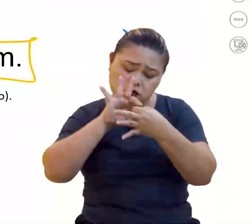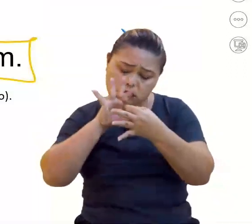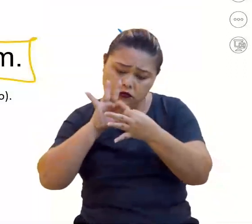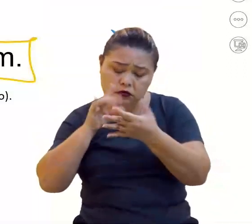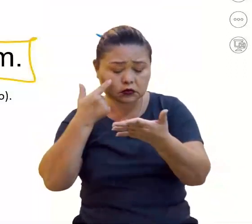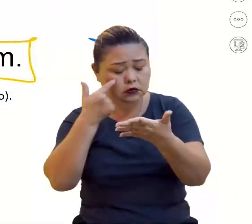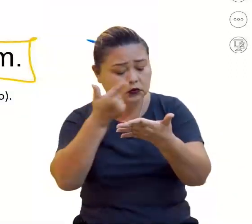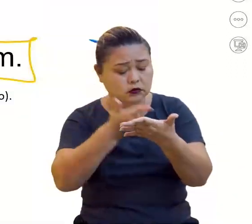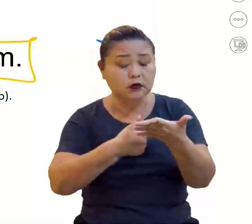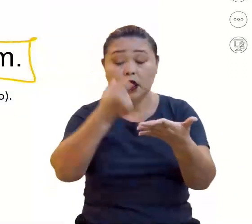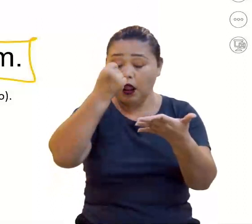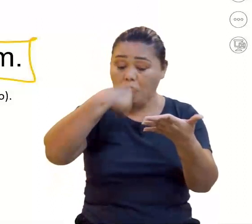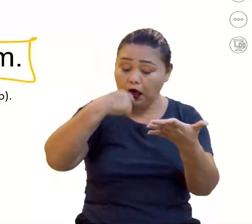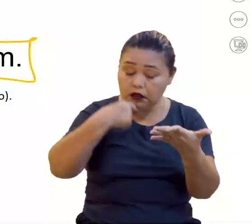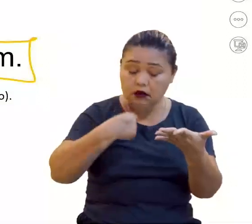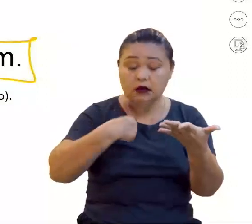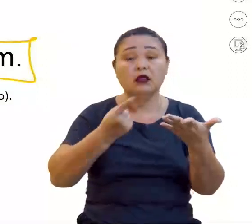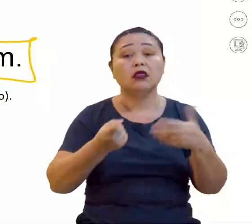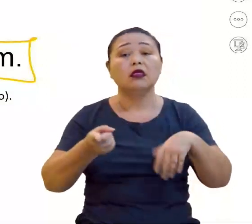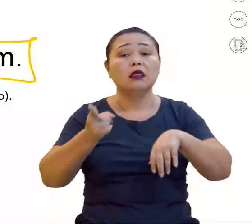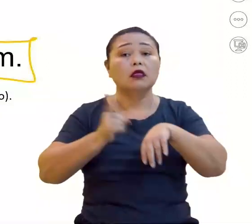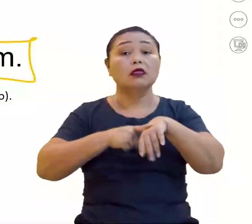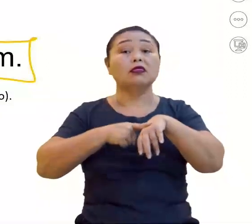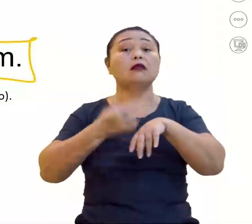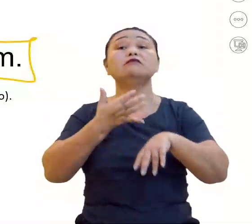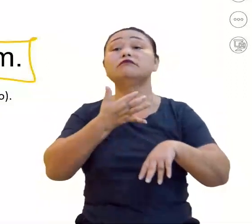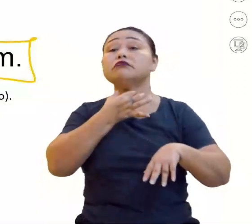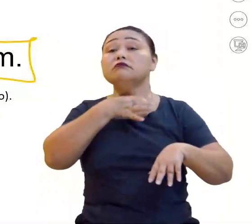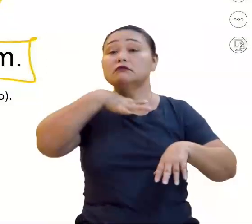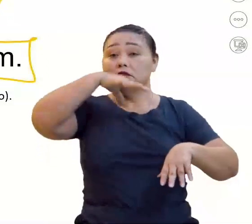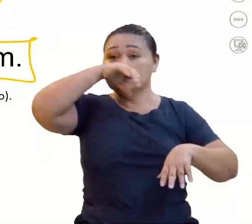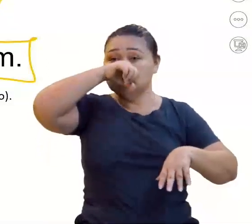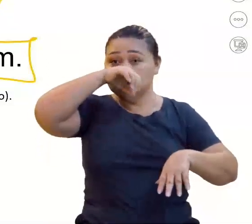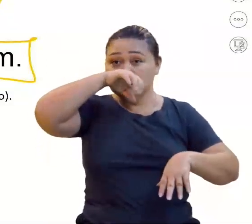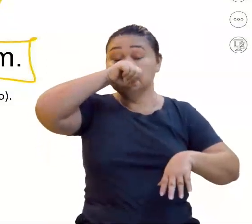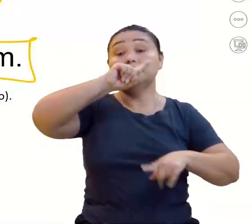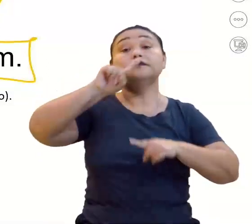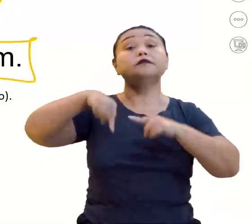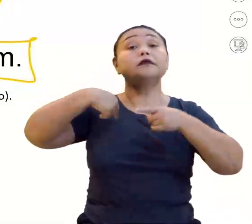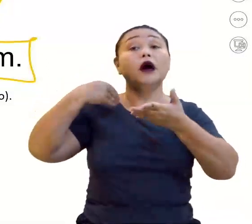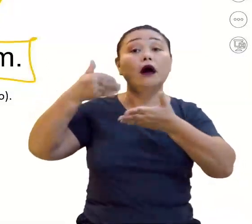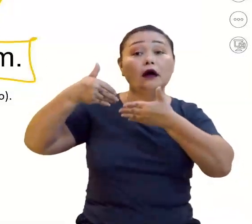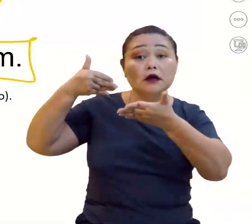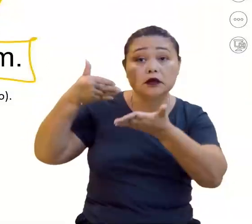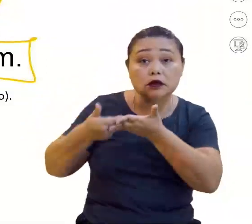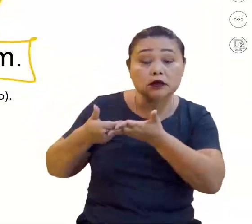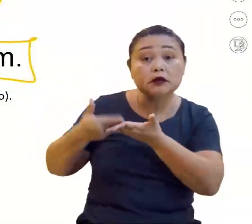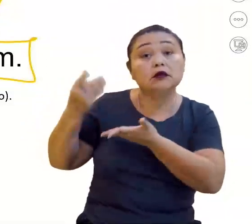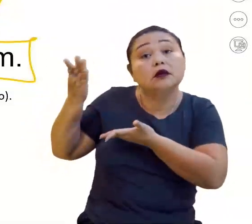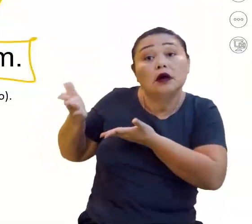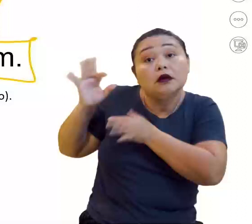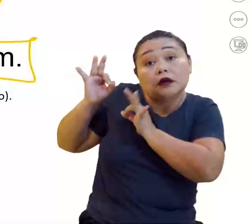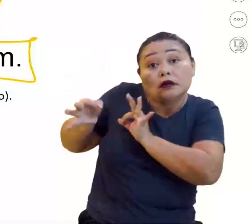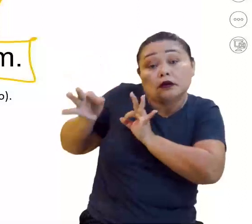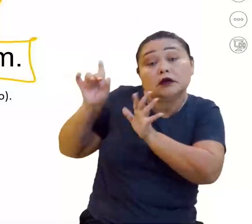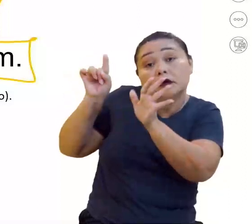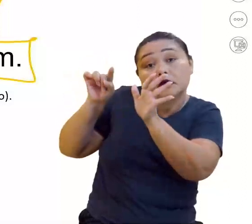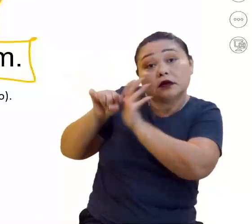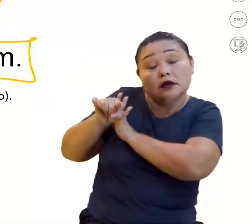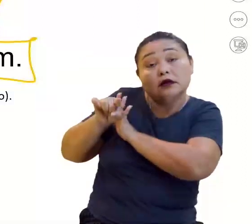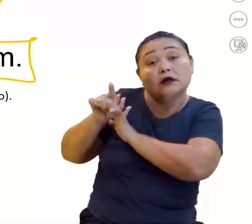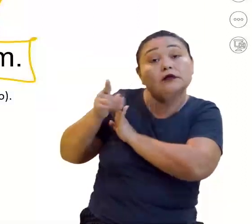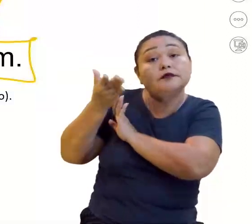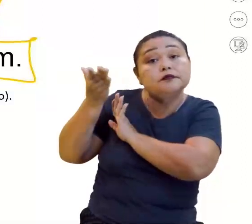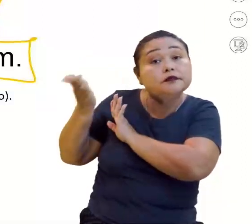da gripe, infecção respiratória, e tudo isso para chegar no momento decisivo aqui da questão, que é